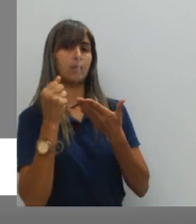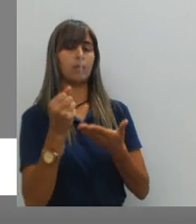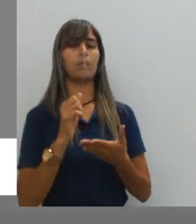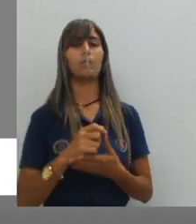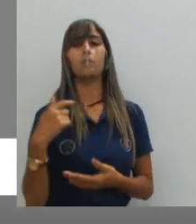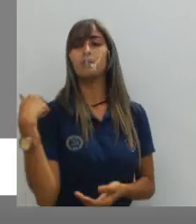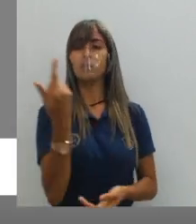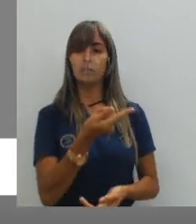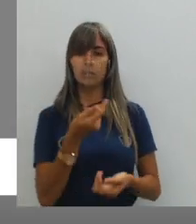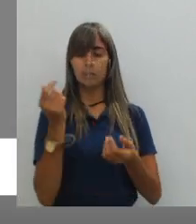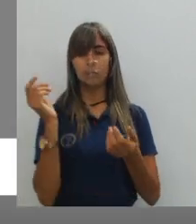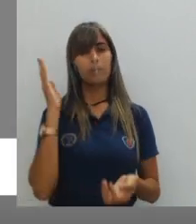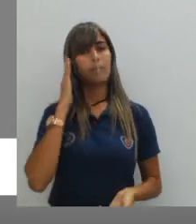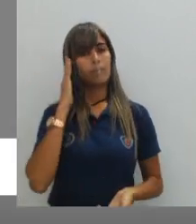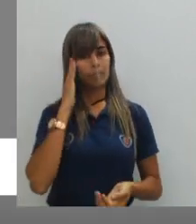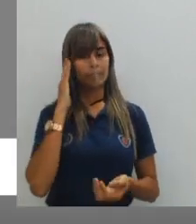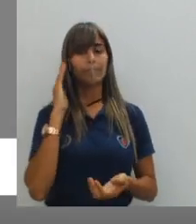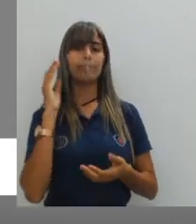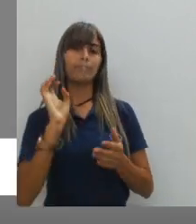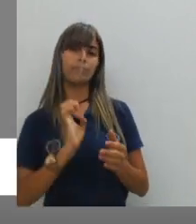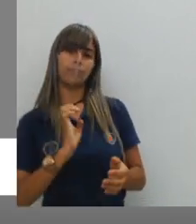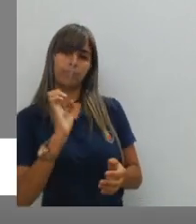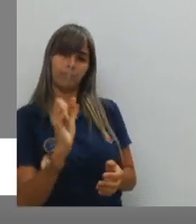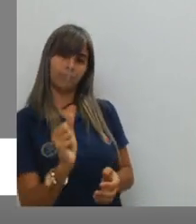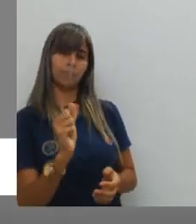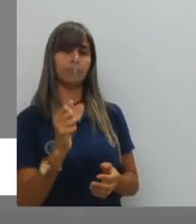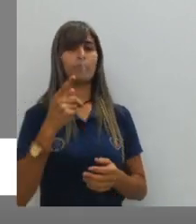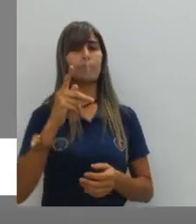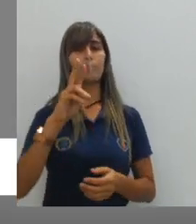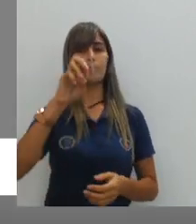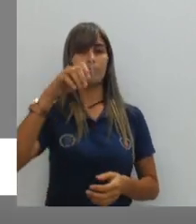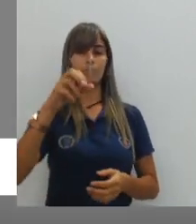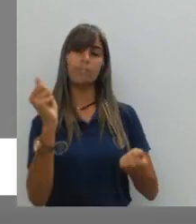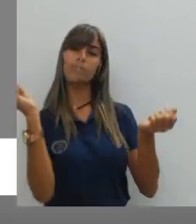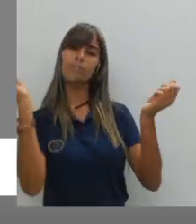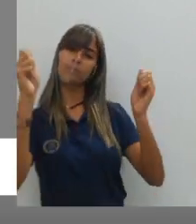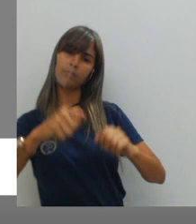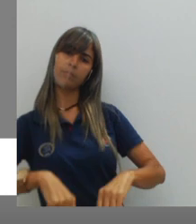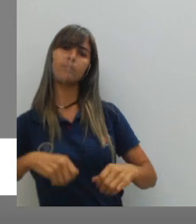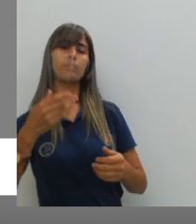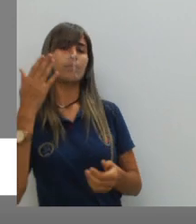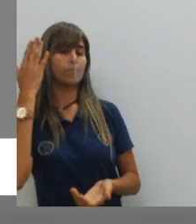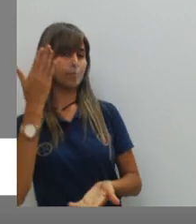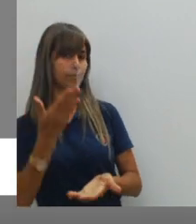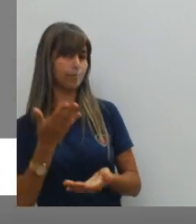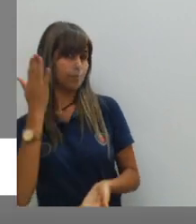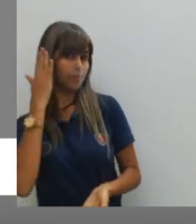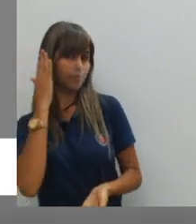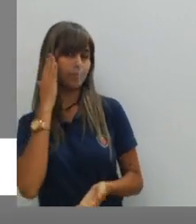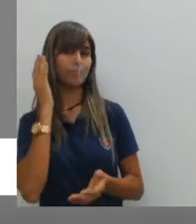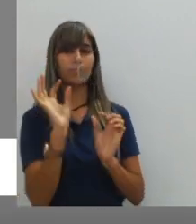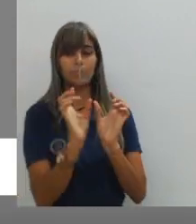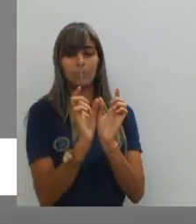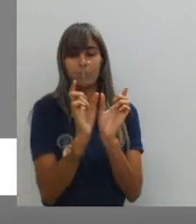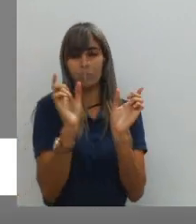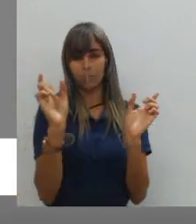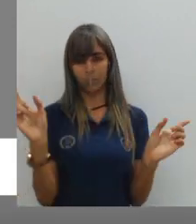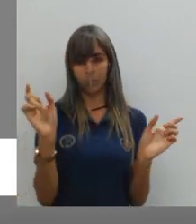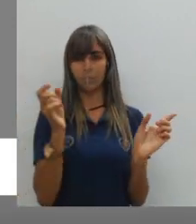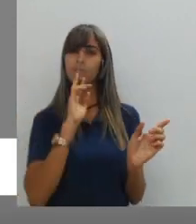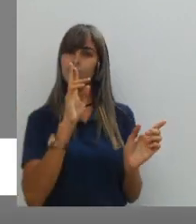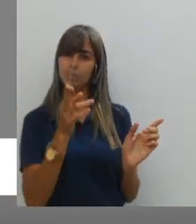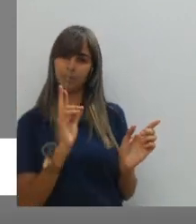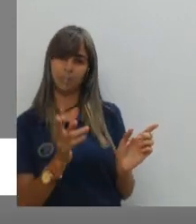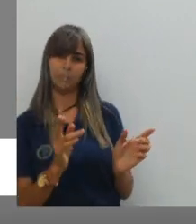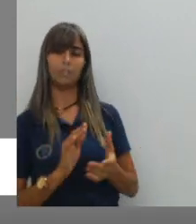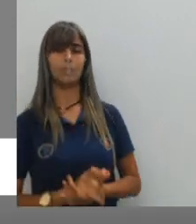gente precisa entender a ética protestante e o espírito capitalista para a gente poder entender essa questão. Não é só aquele trecho que vai trazer a